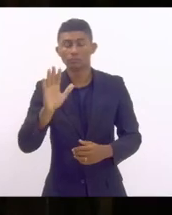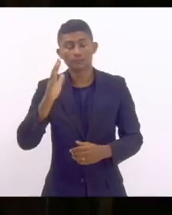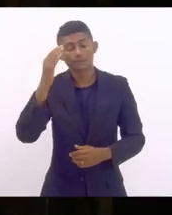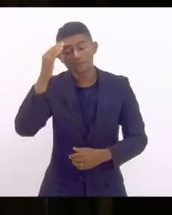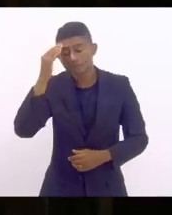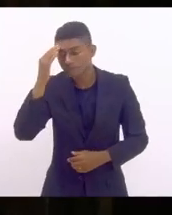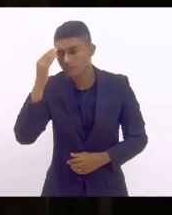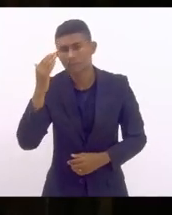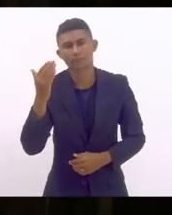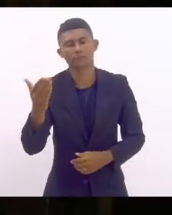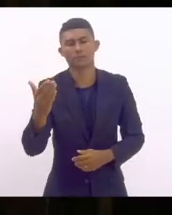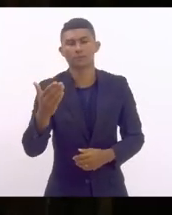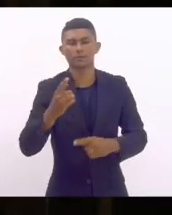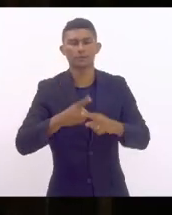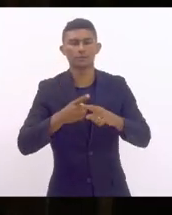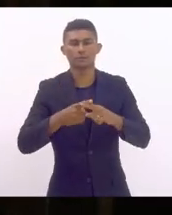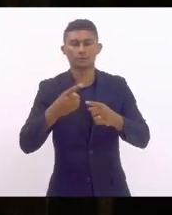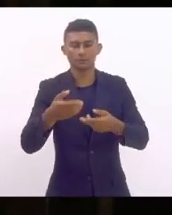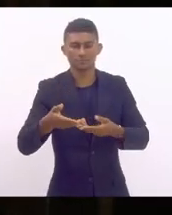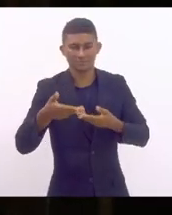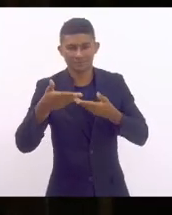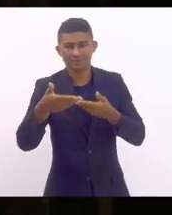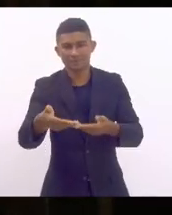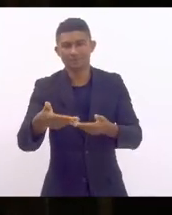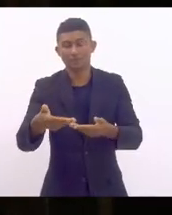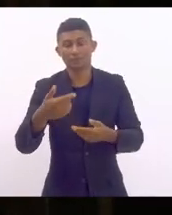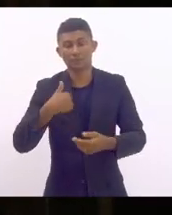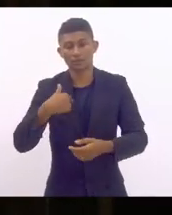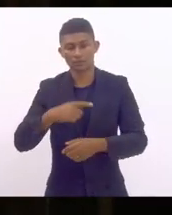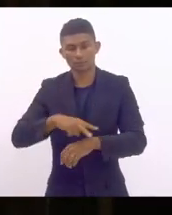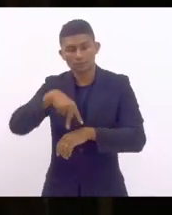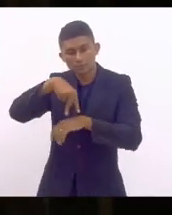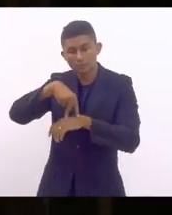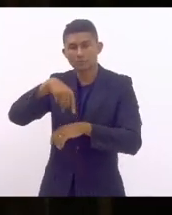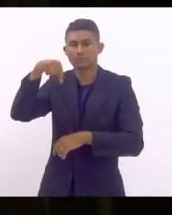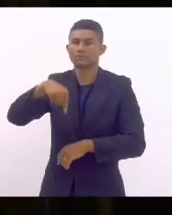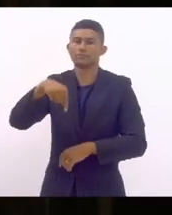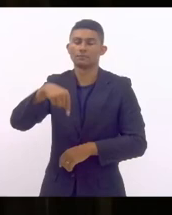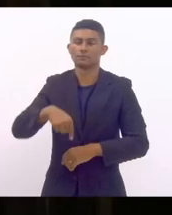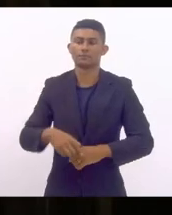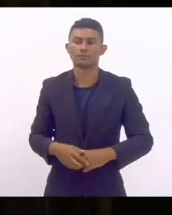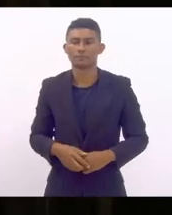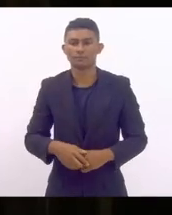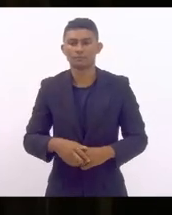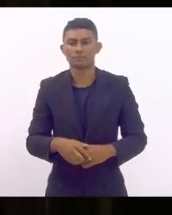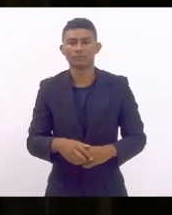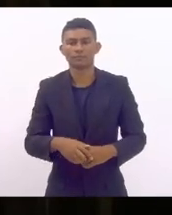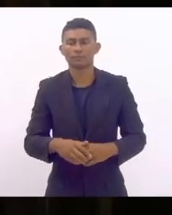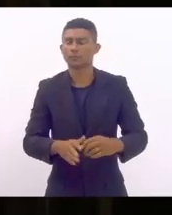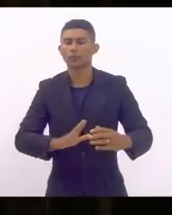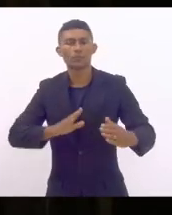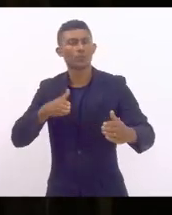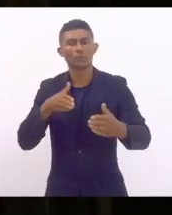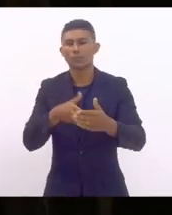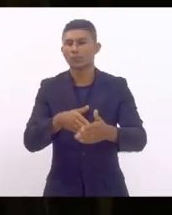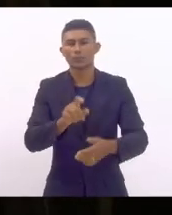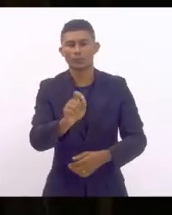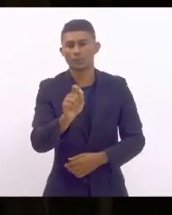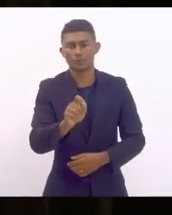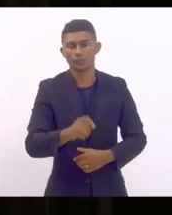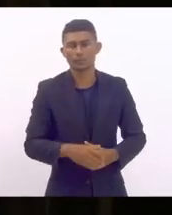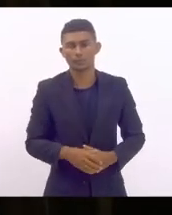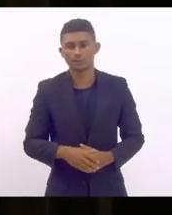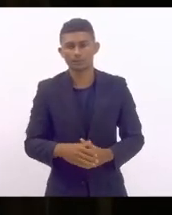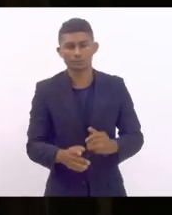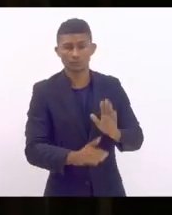agradeço imensamente a oportunidade que me deu de me dirigir ao Senhor e por último se me permite